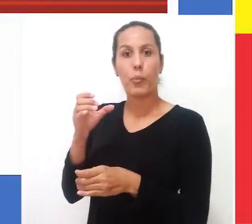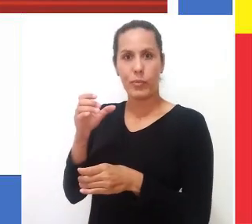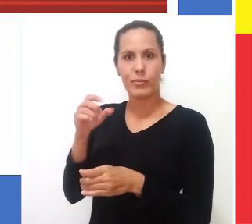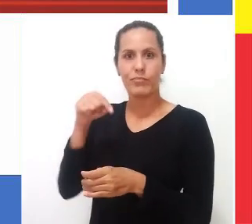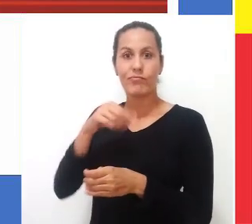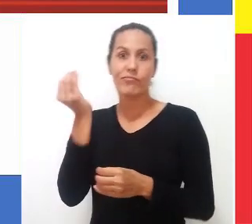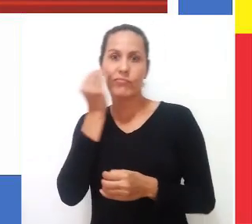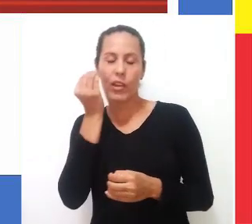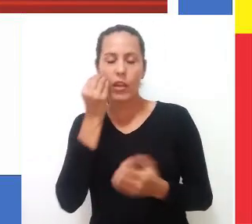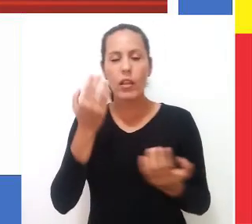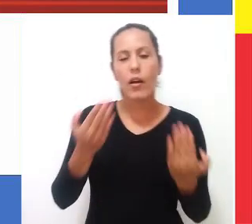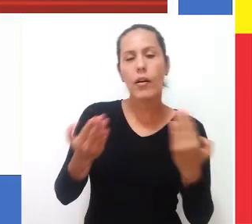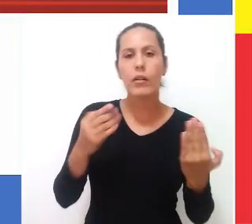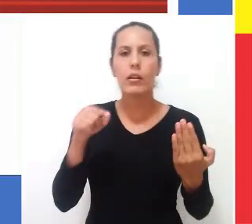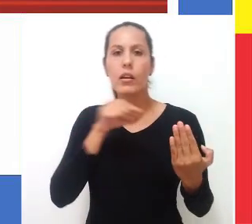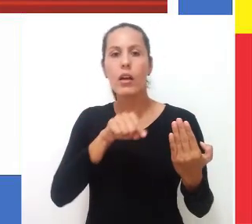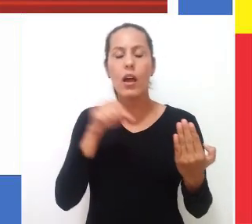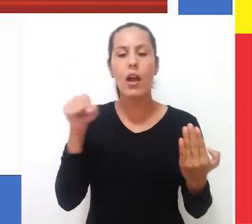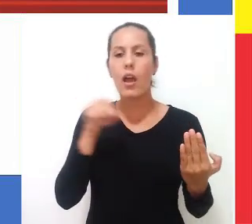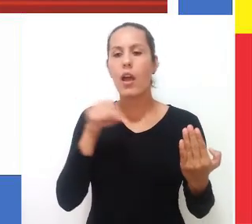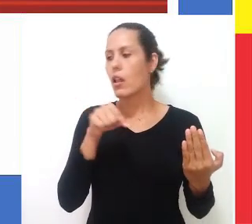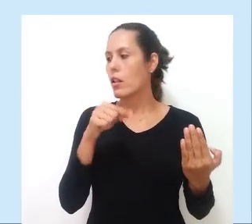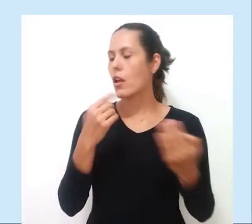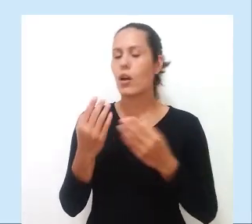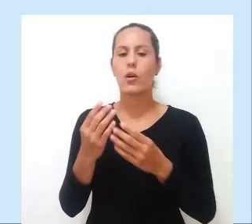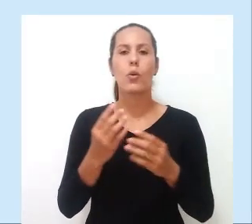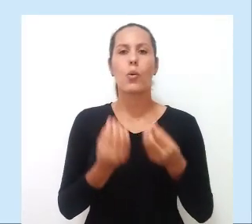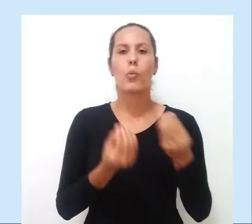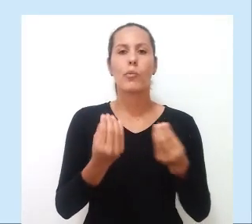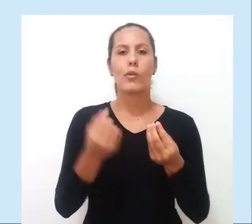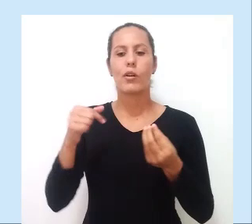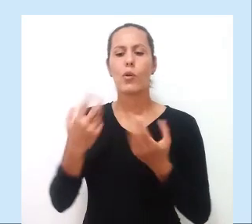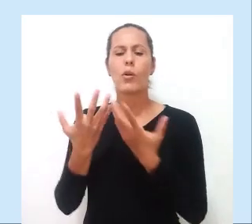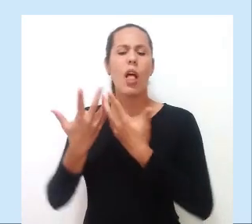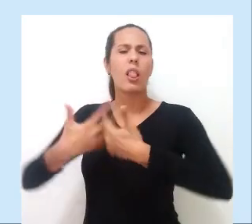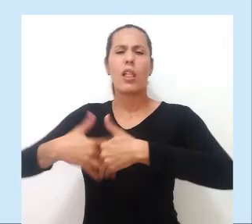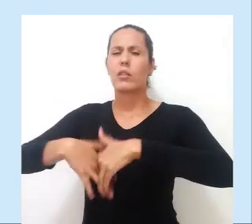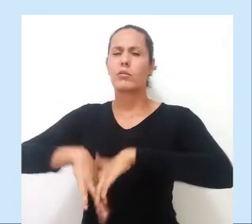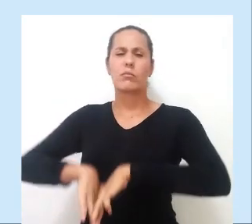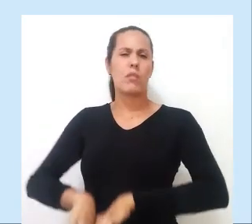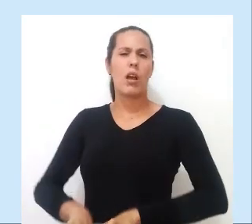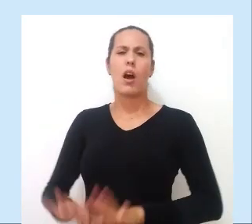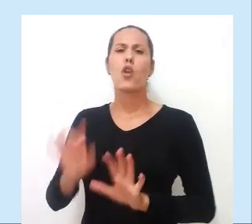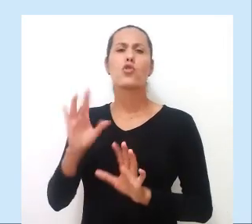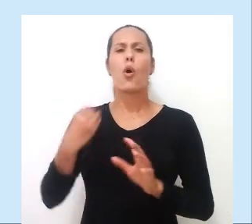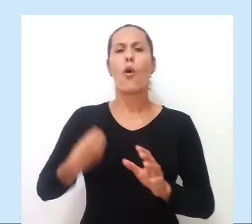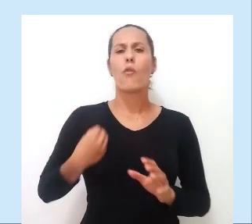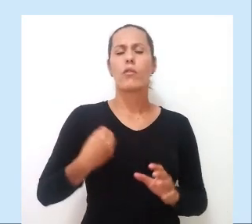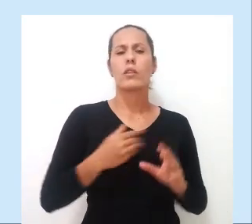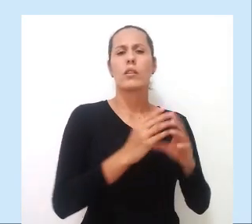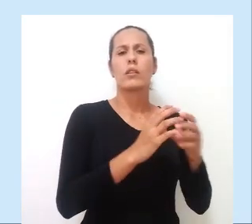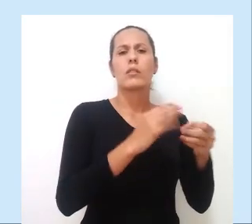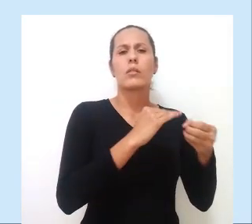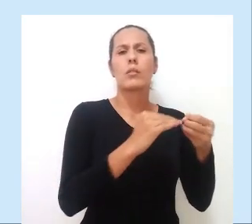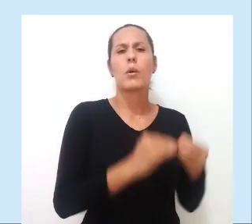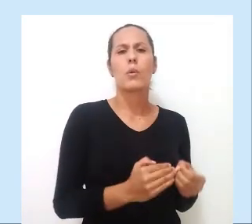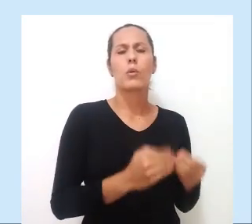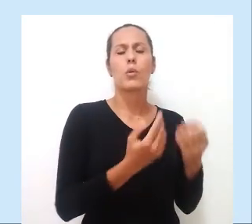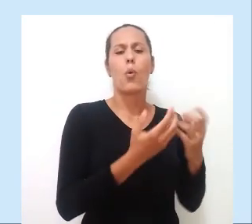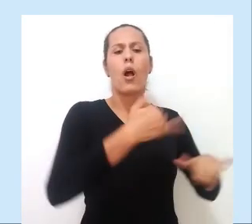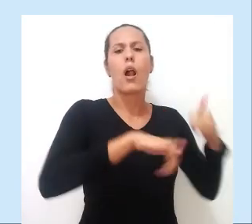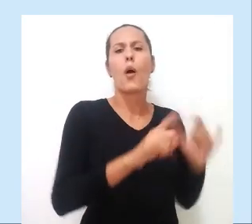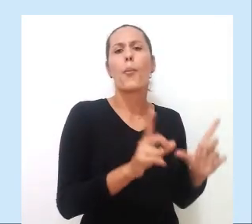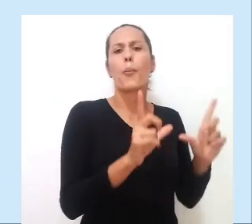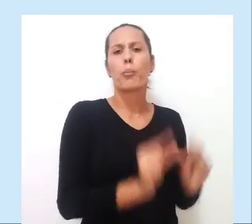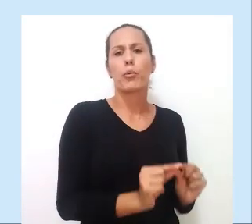do ketchup. Então, ela tenta convencer o consumidor que ele é um ketchup muito natural, que é feito só com tomates,